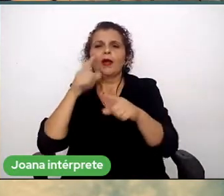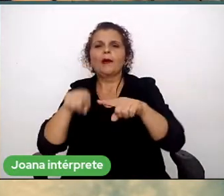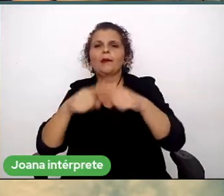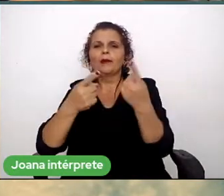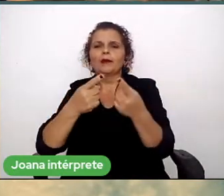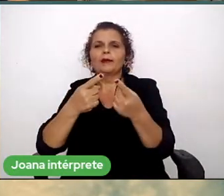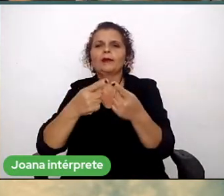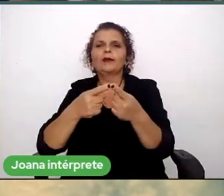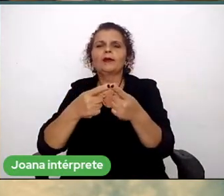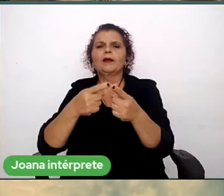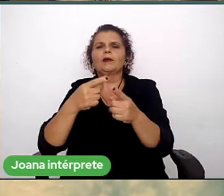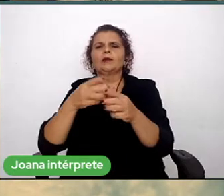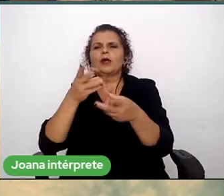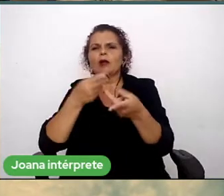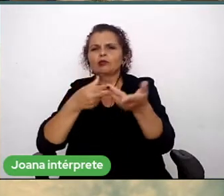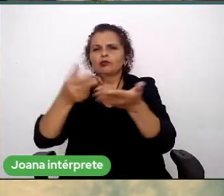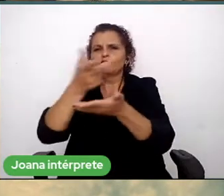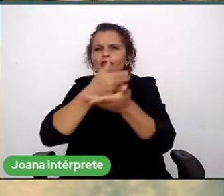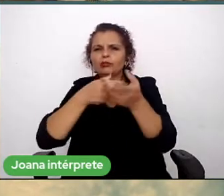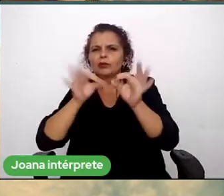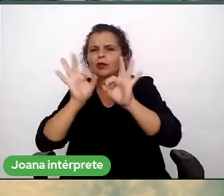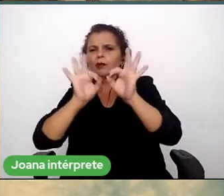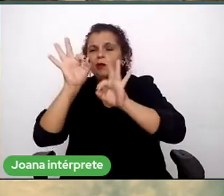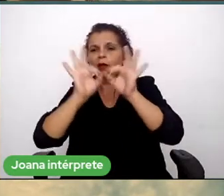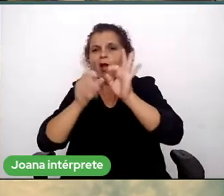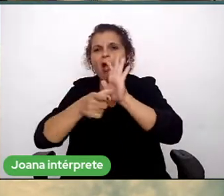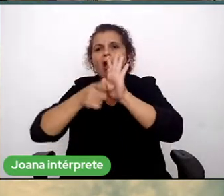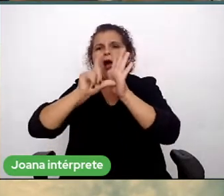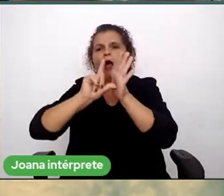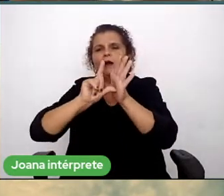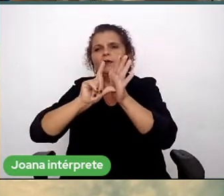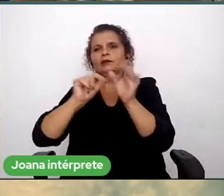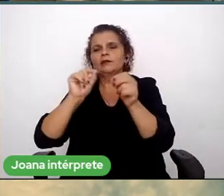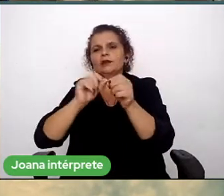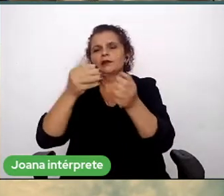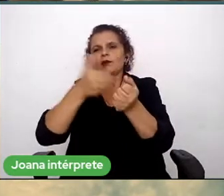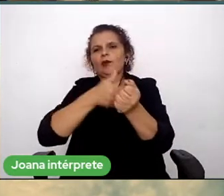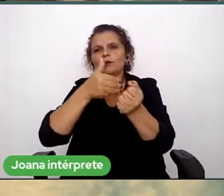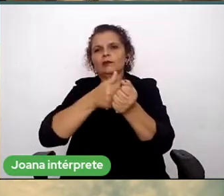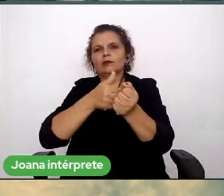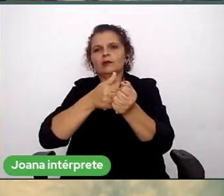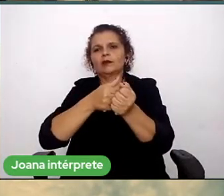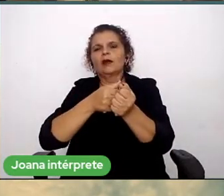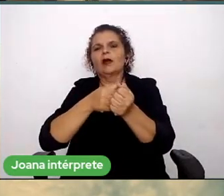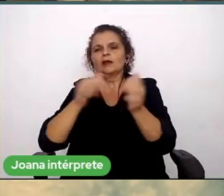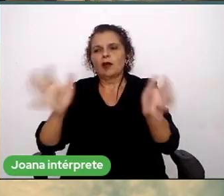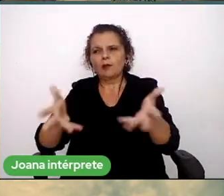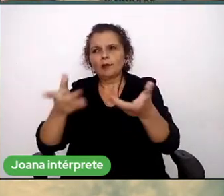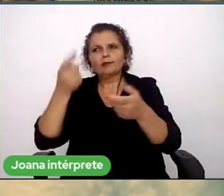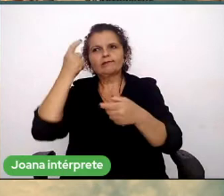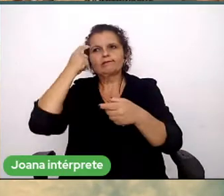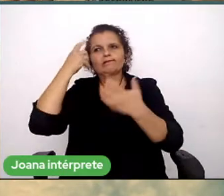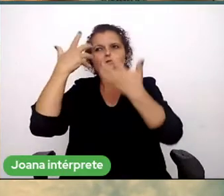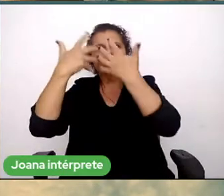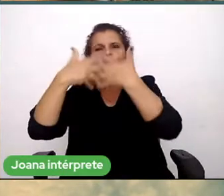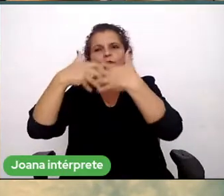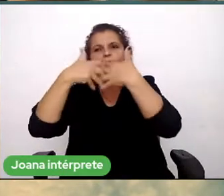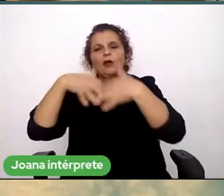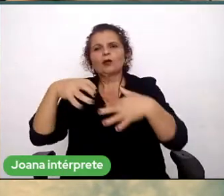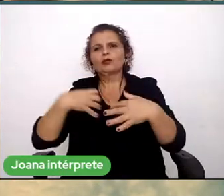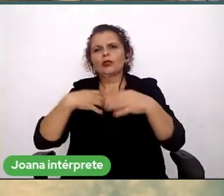falar design porque e quando a gente pensa no teste antes de escrever o código a gente entende que se estimula a pensar numa solução mais simples